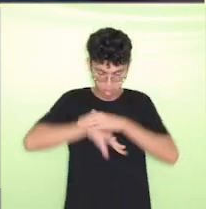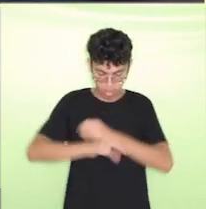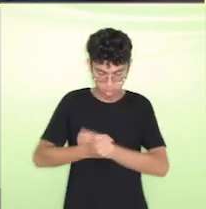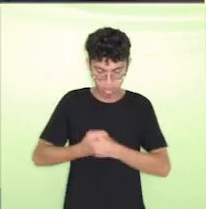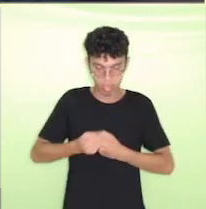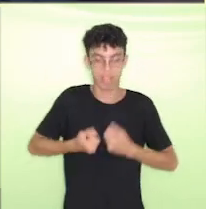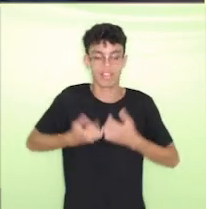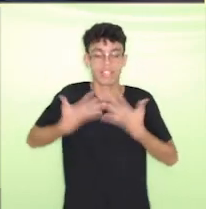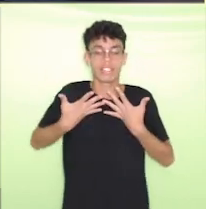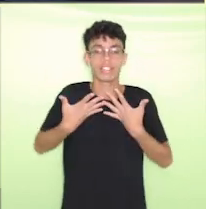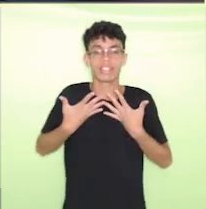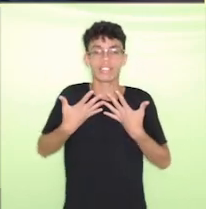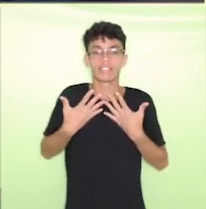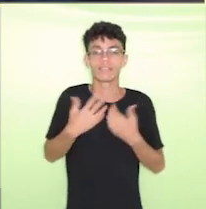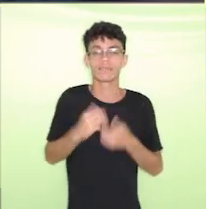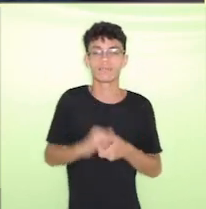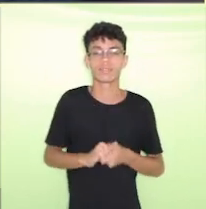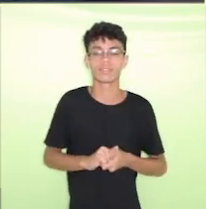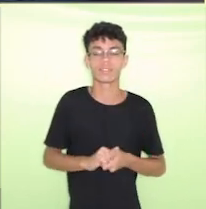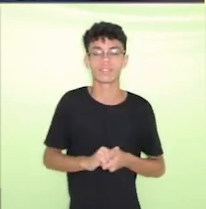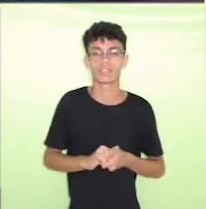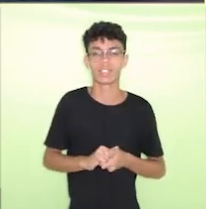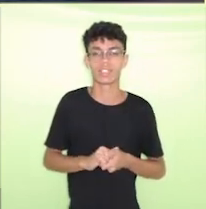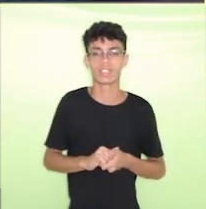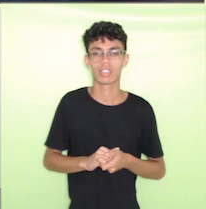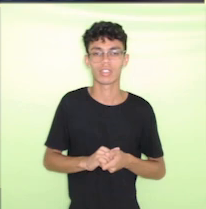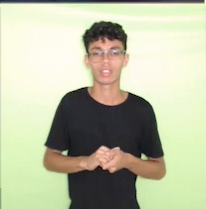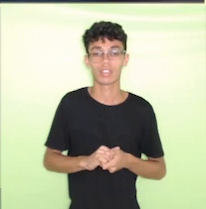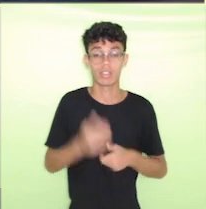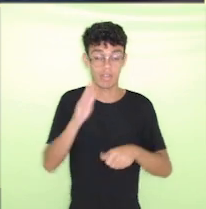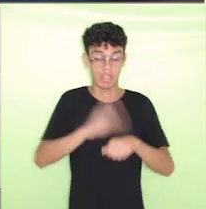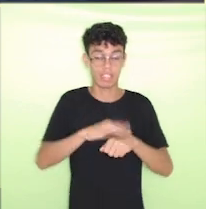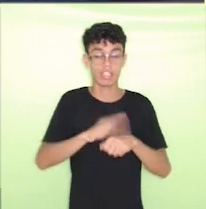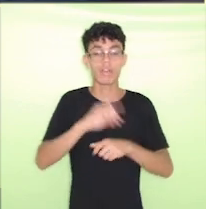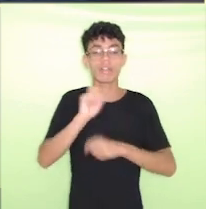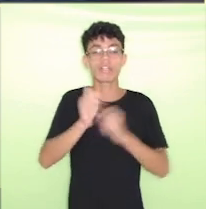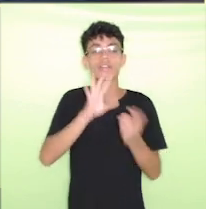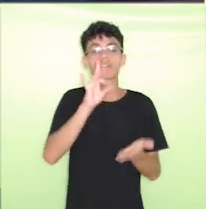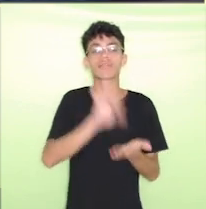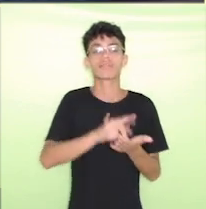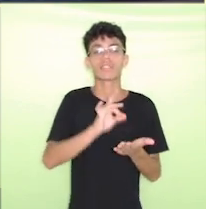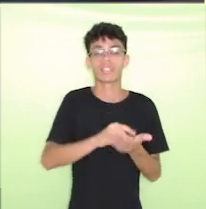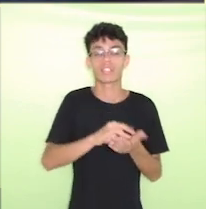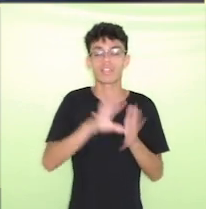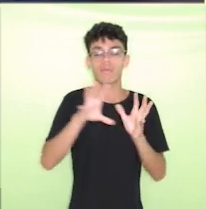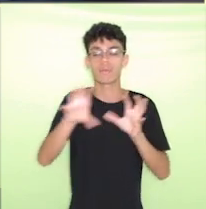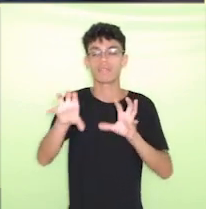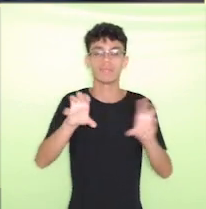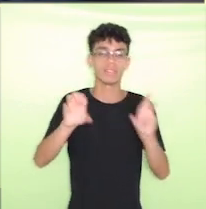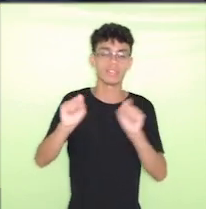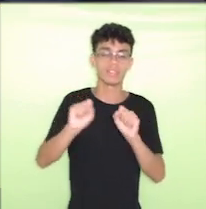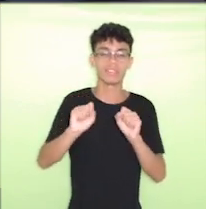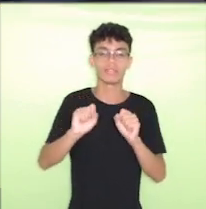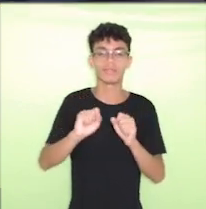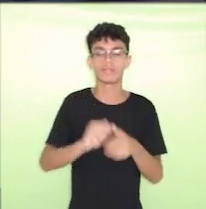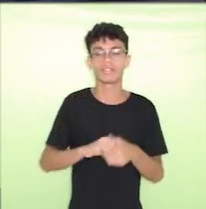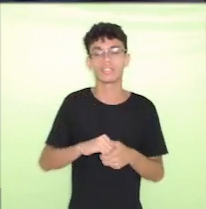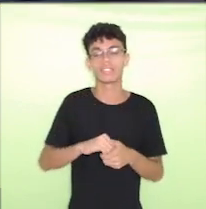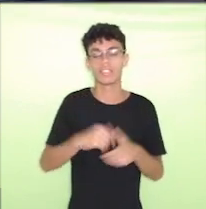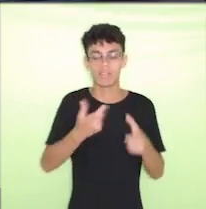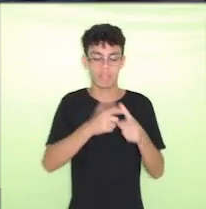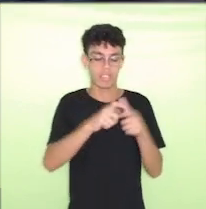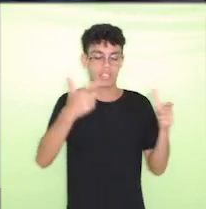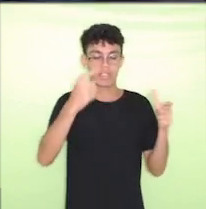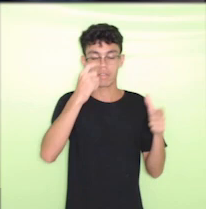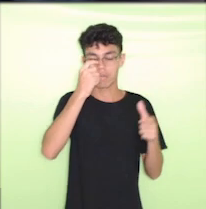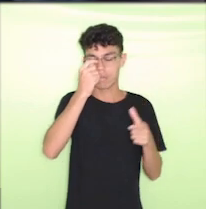arde, que não nos dá descanso enquanto não se faz verdade. Tangível. A grande